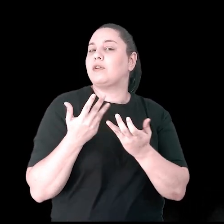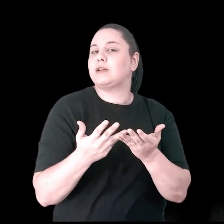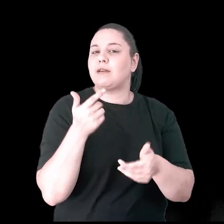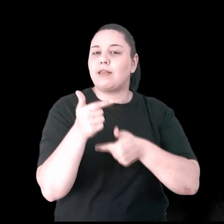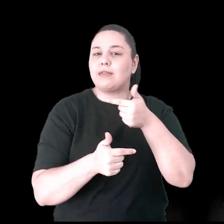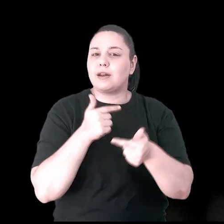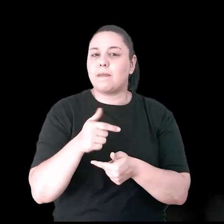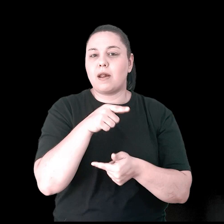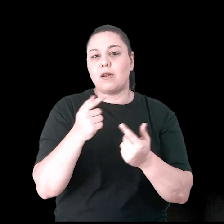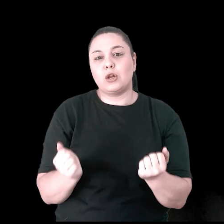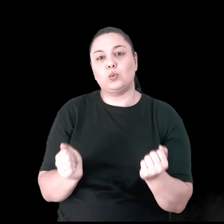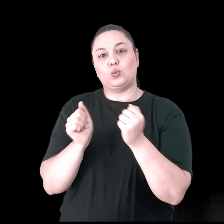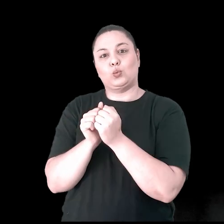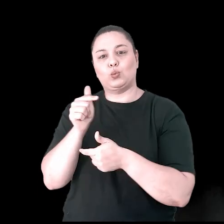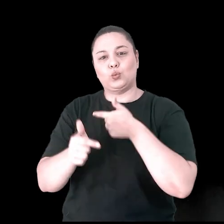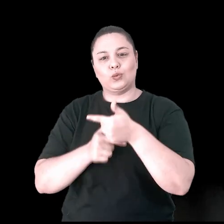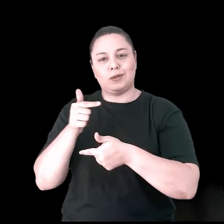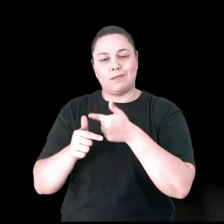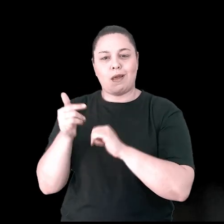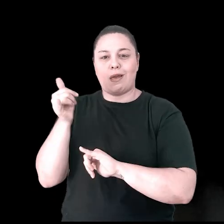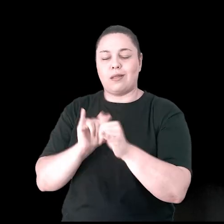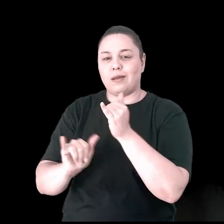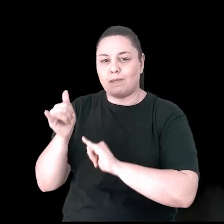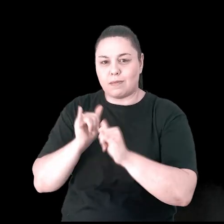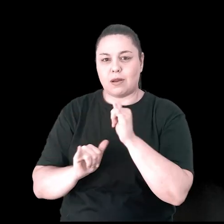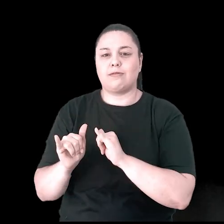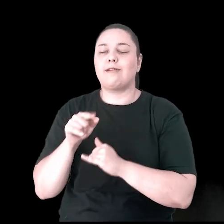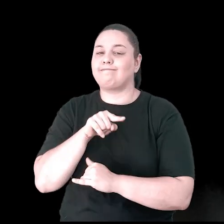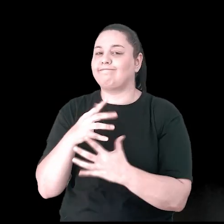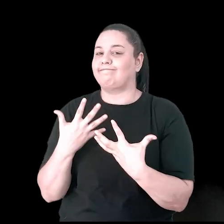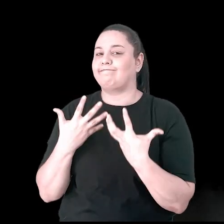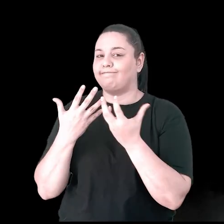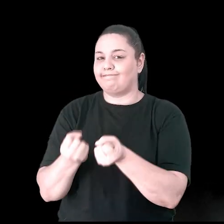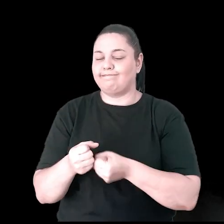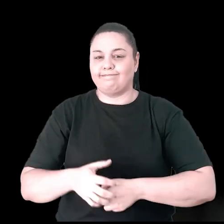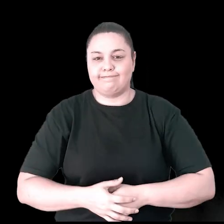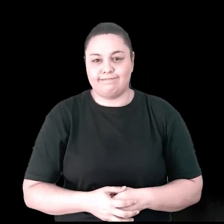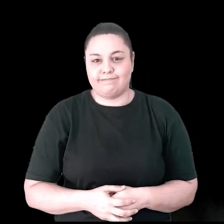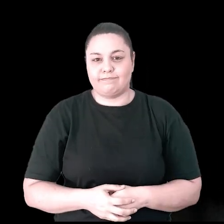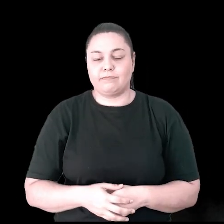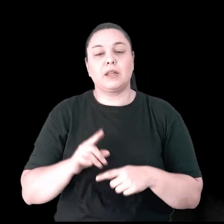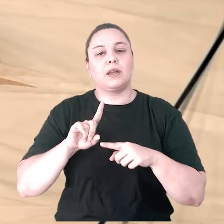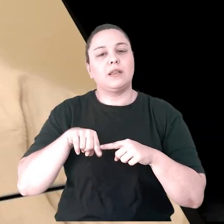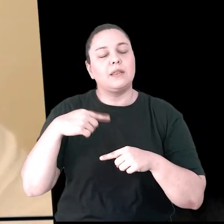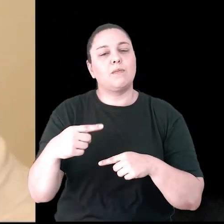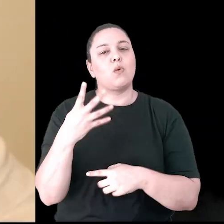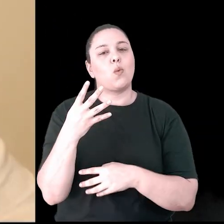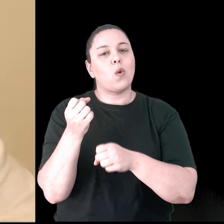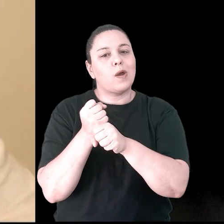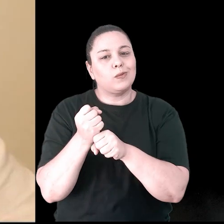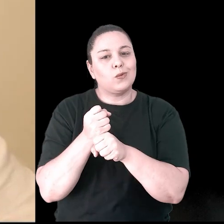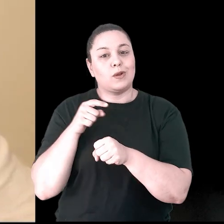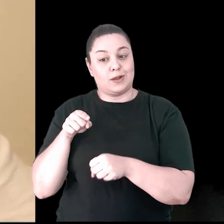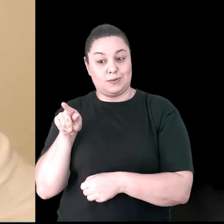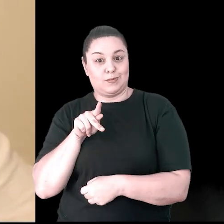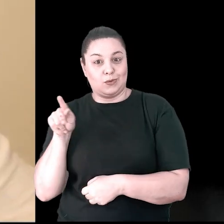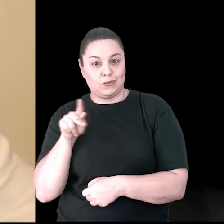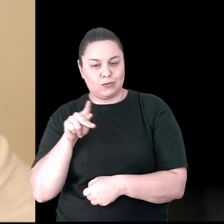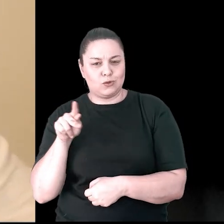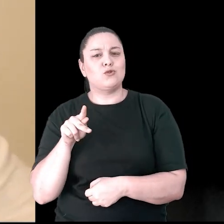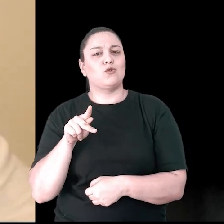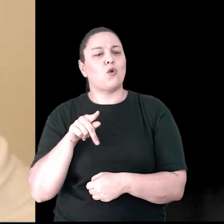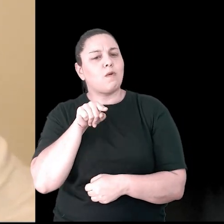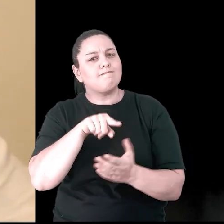Yasunaga, lhe ofereceu emprego como assistente no Laboratório de Química Analítica, o qual ele aceitou. Após 4 anos, o